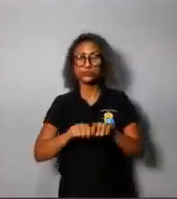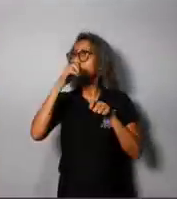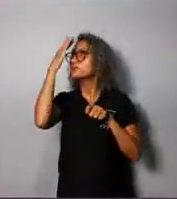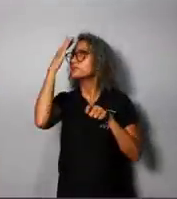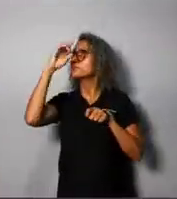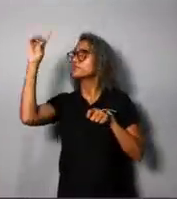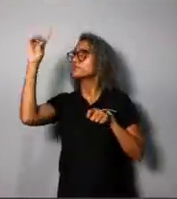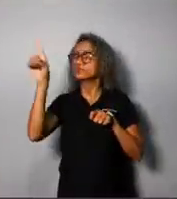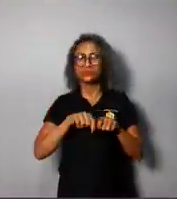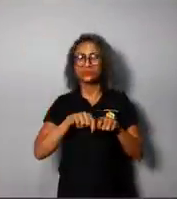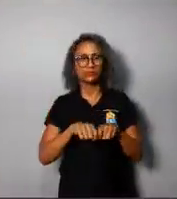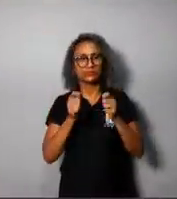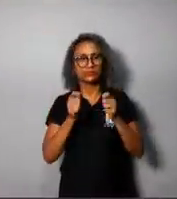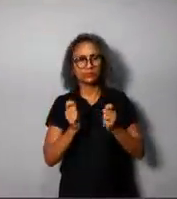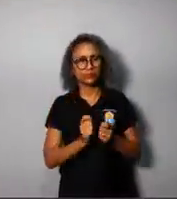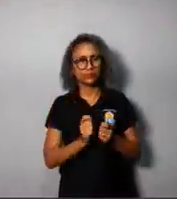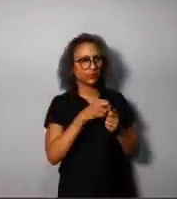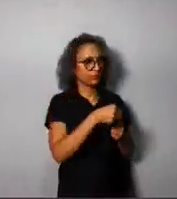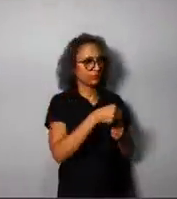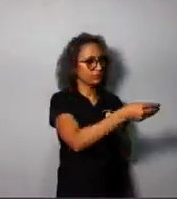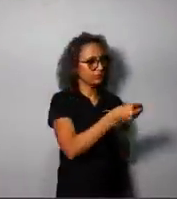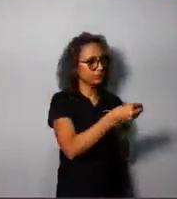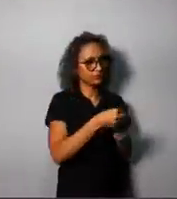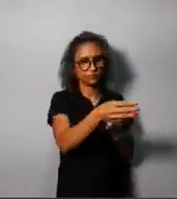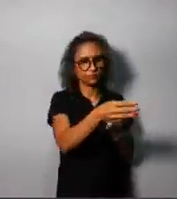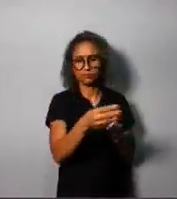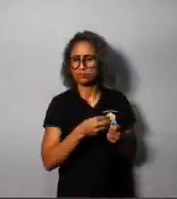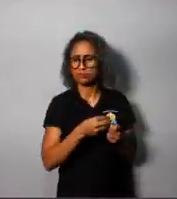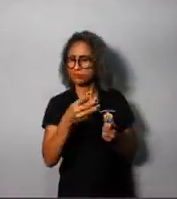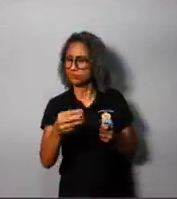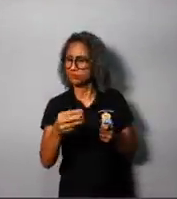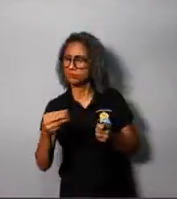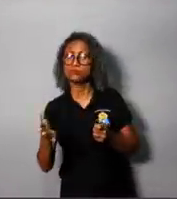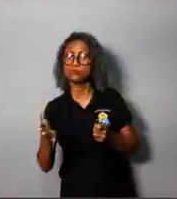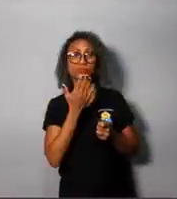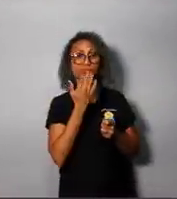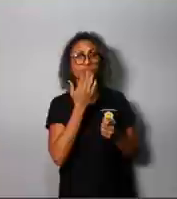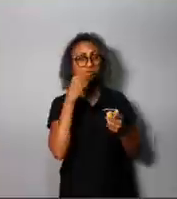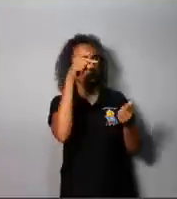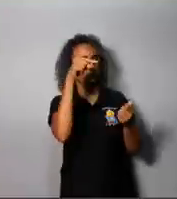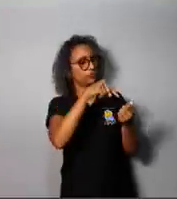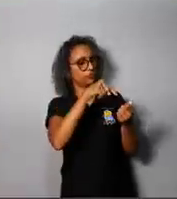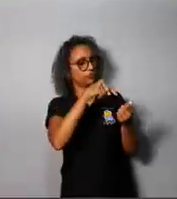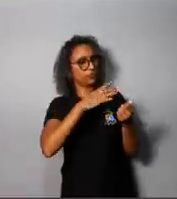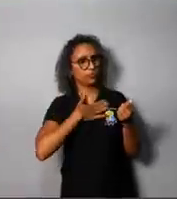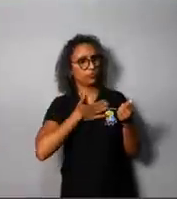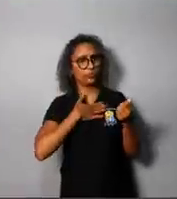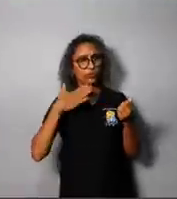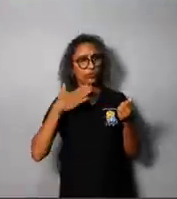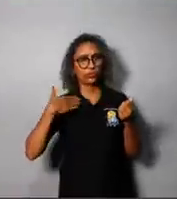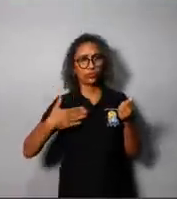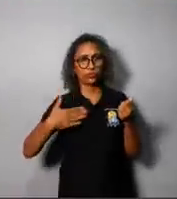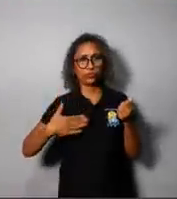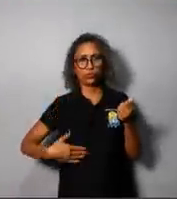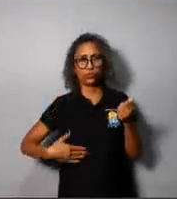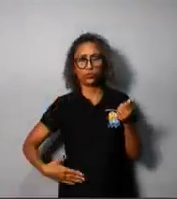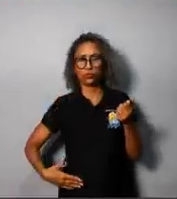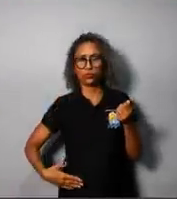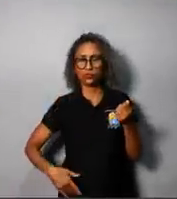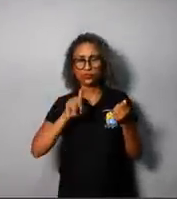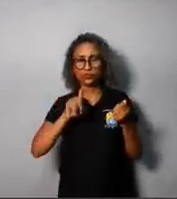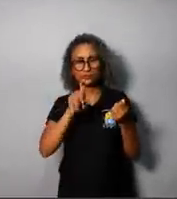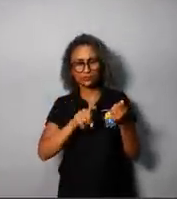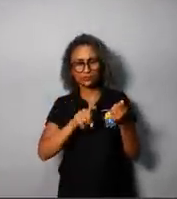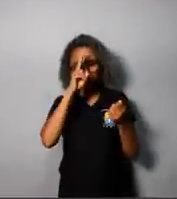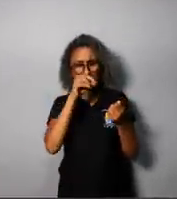dizendo: tomai todos e comei, isto é o meu corpo, que será entregue